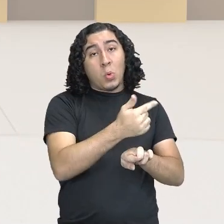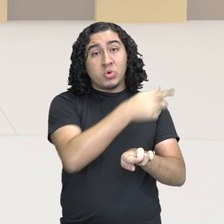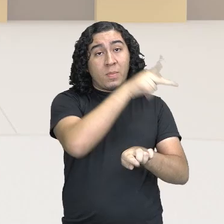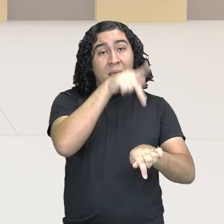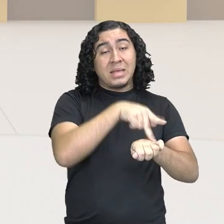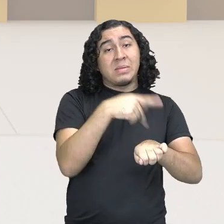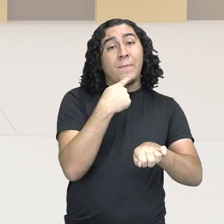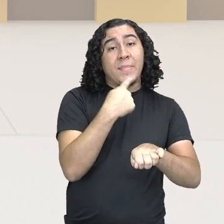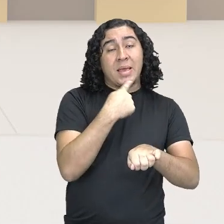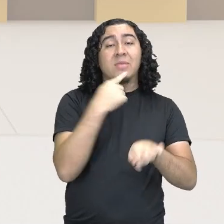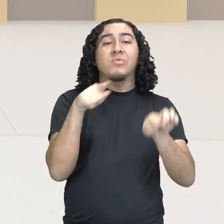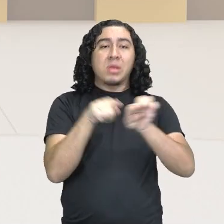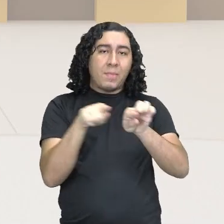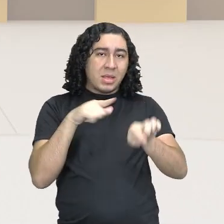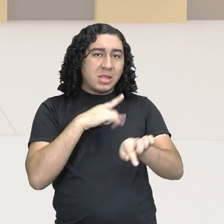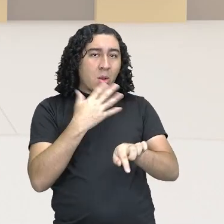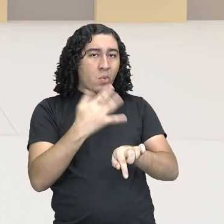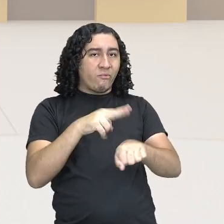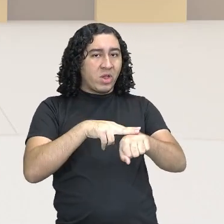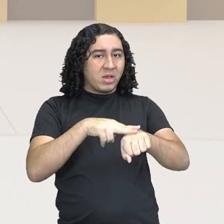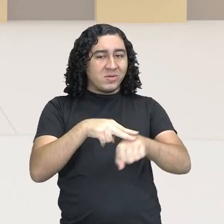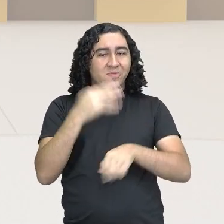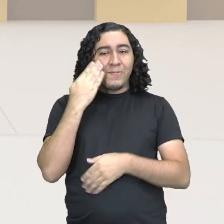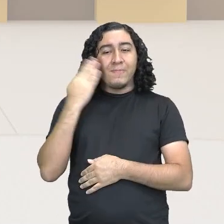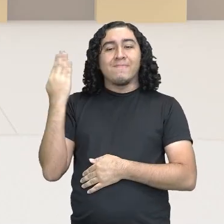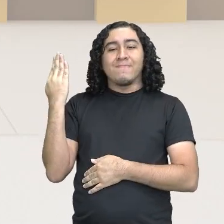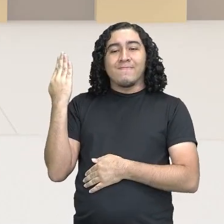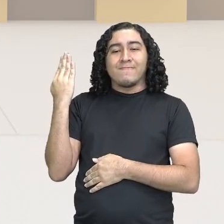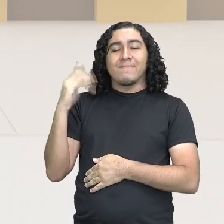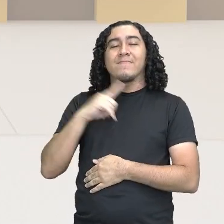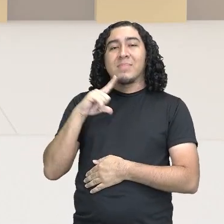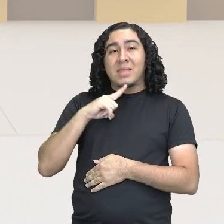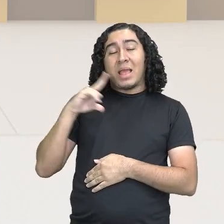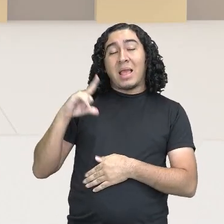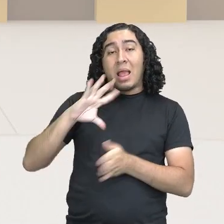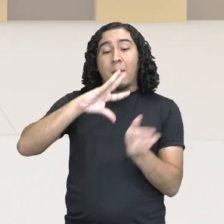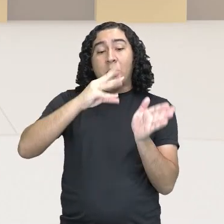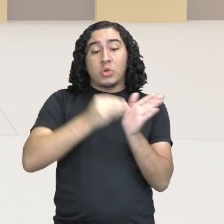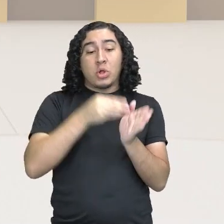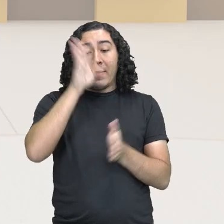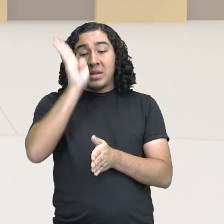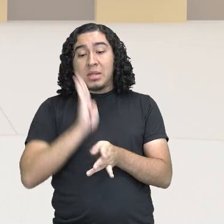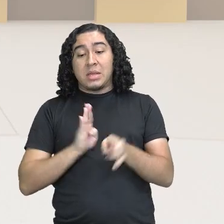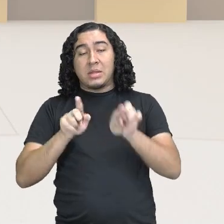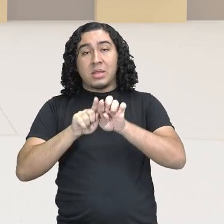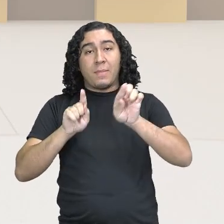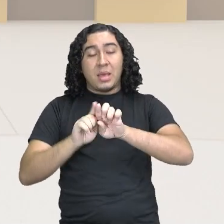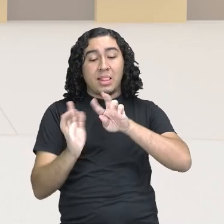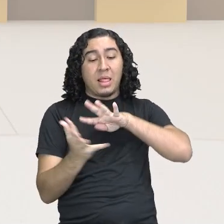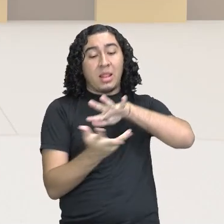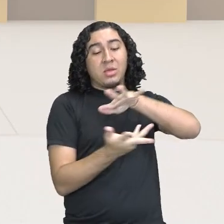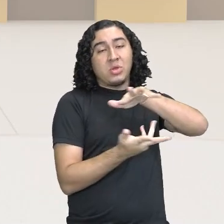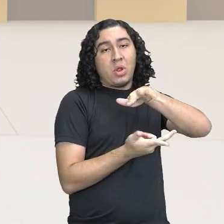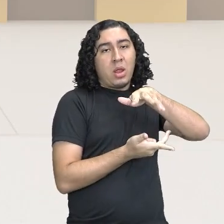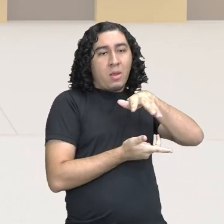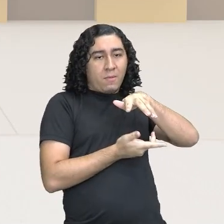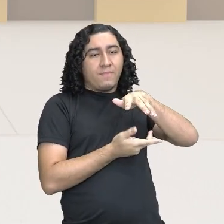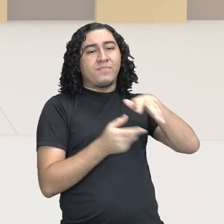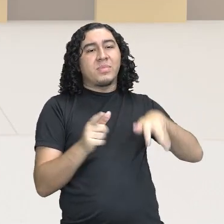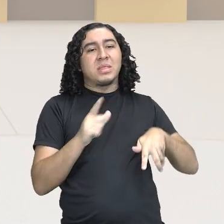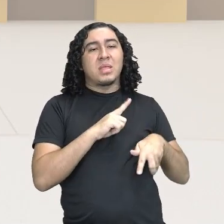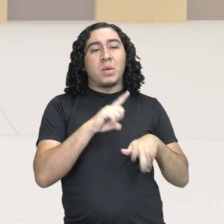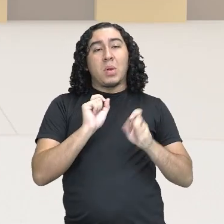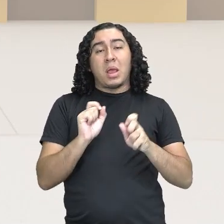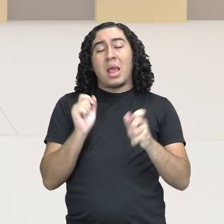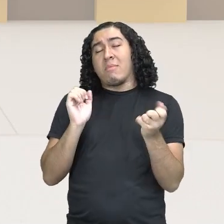Exatamente. Apesar da gente ter aí um nome, Amazônia Brasileira, e outro, Amazônia Internacional, apesar de